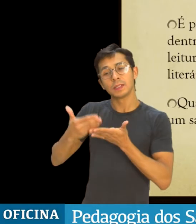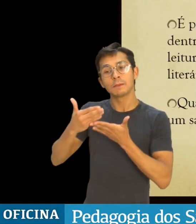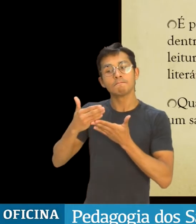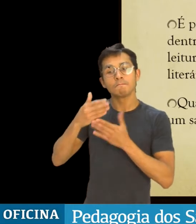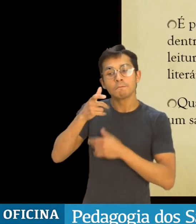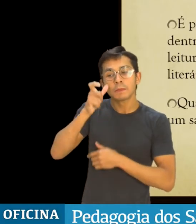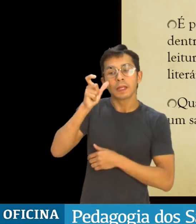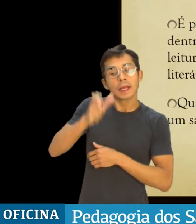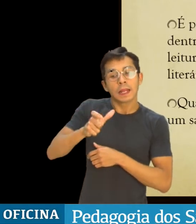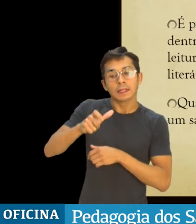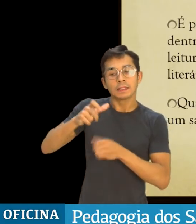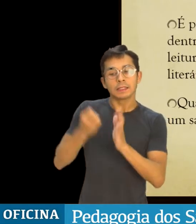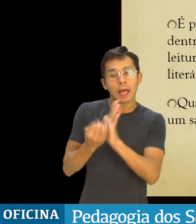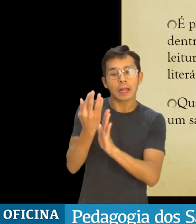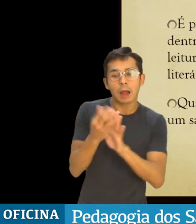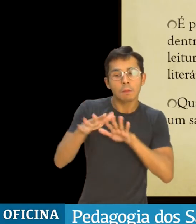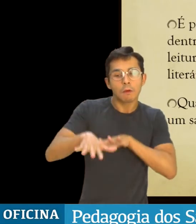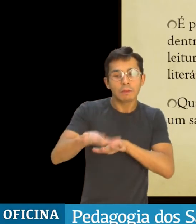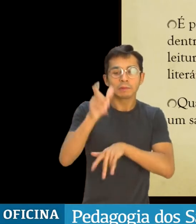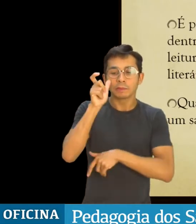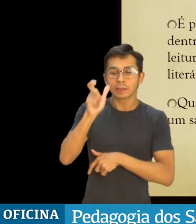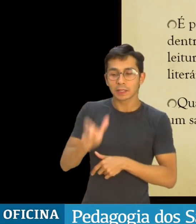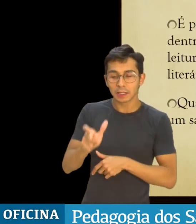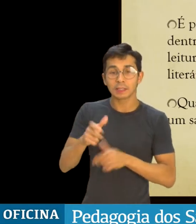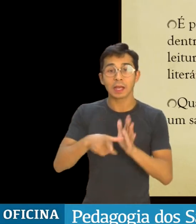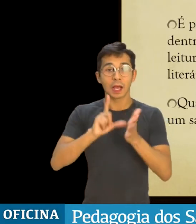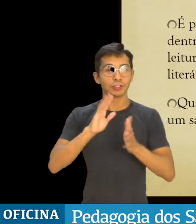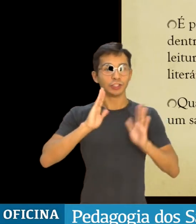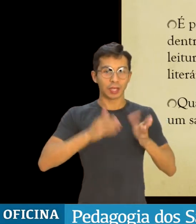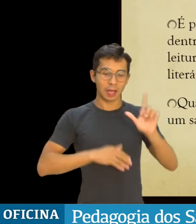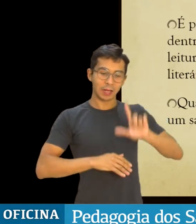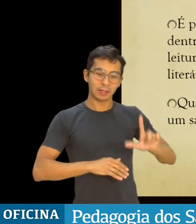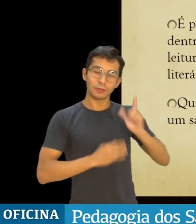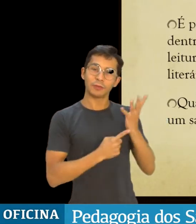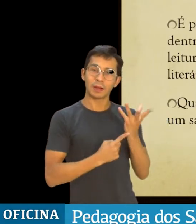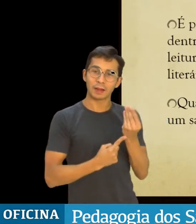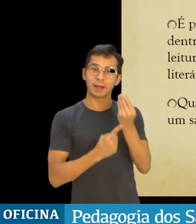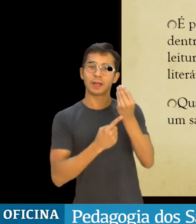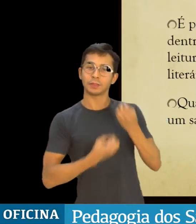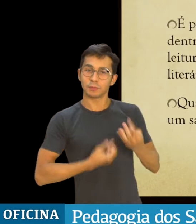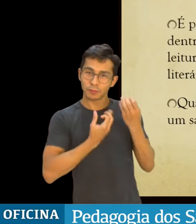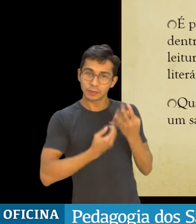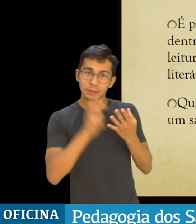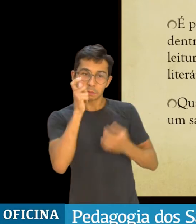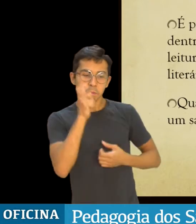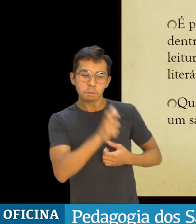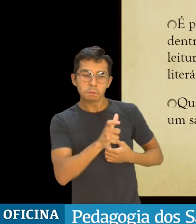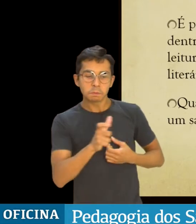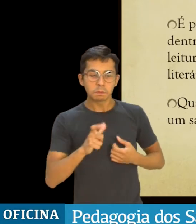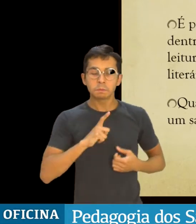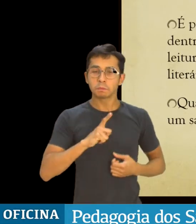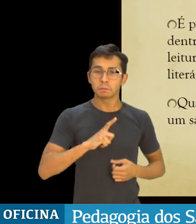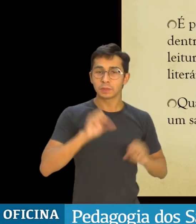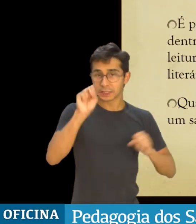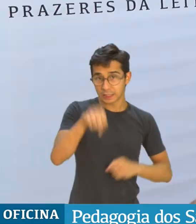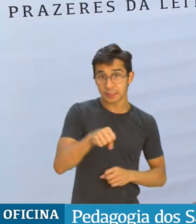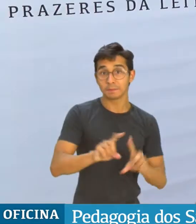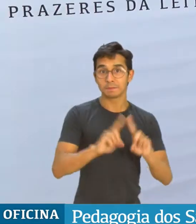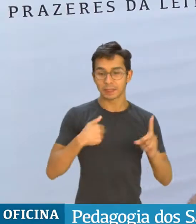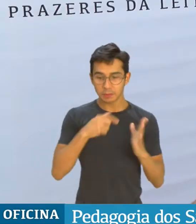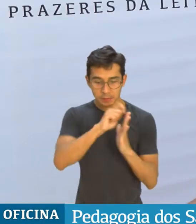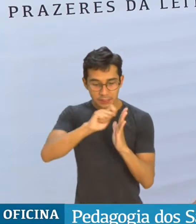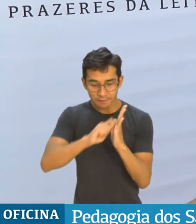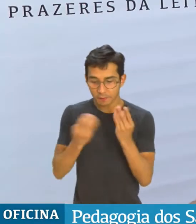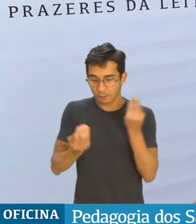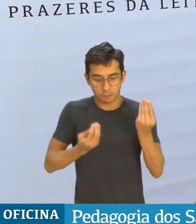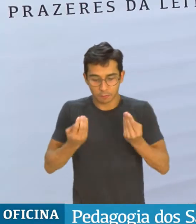Cooperifa. Eu já era uma pessoa que tinha um interesse na arte, na literatura e na poesia, mas eu não sabia por onde